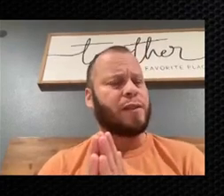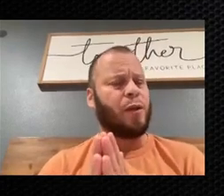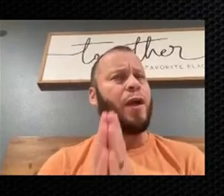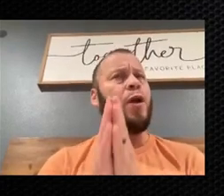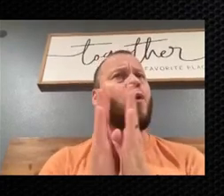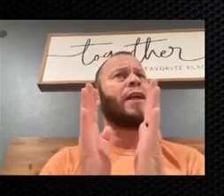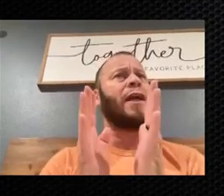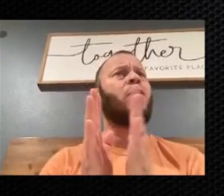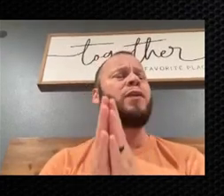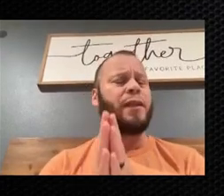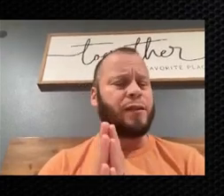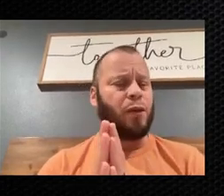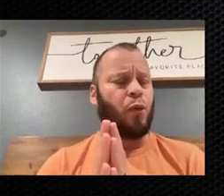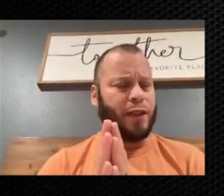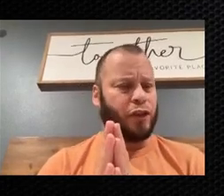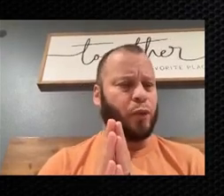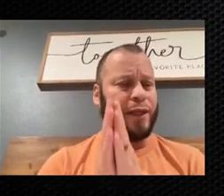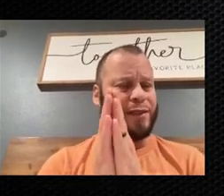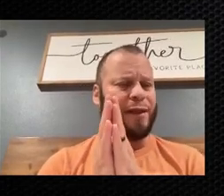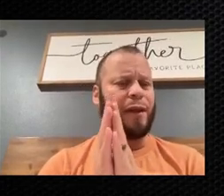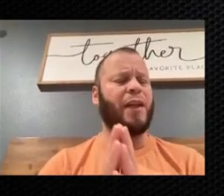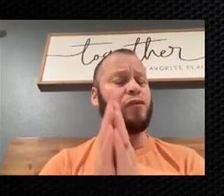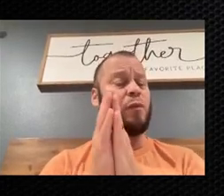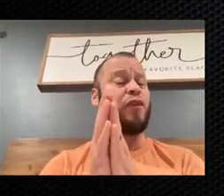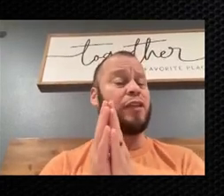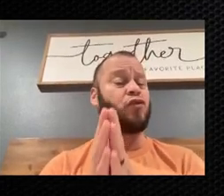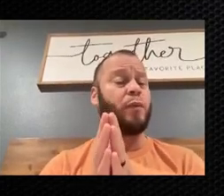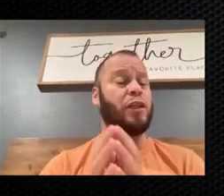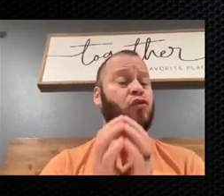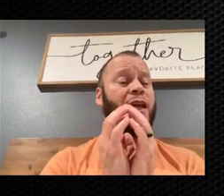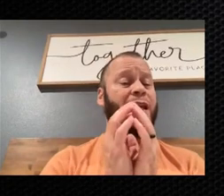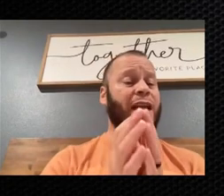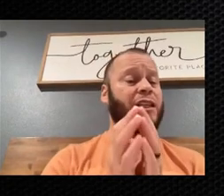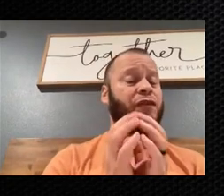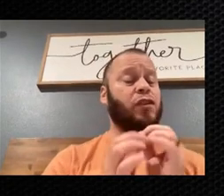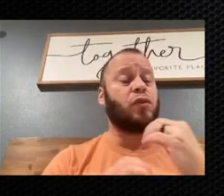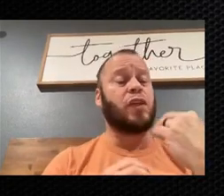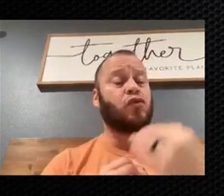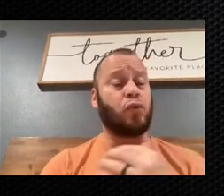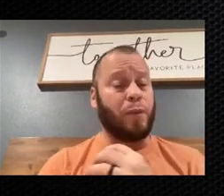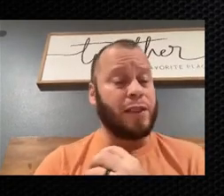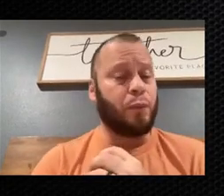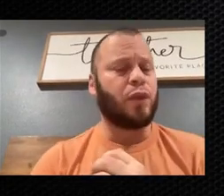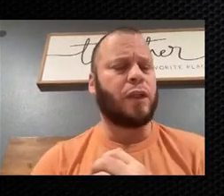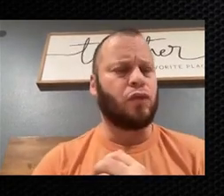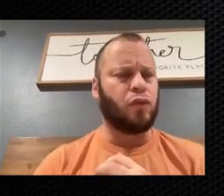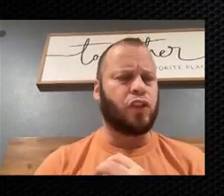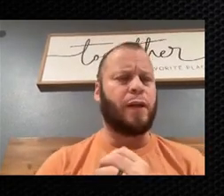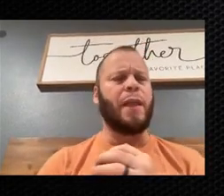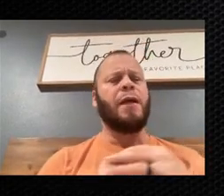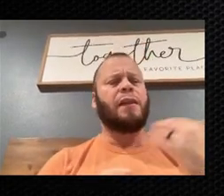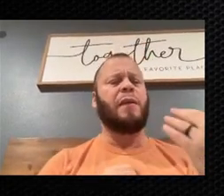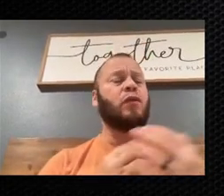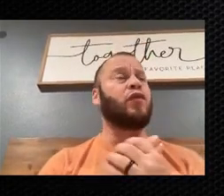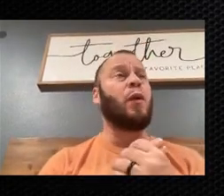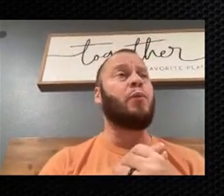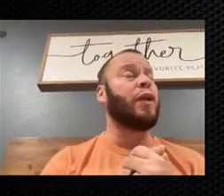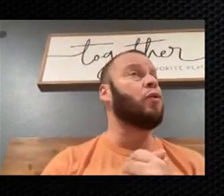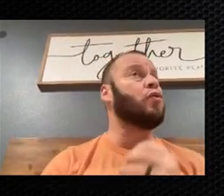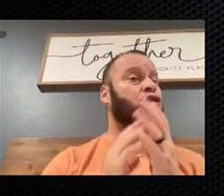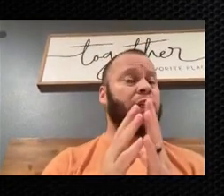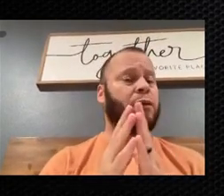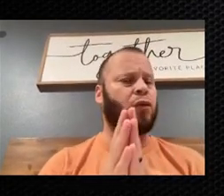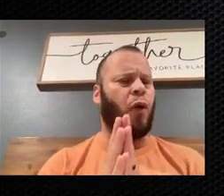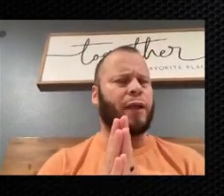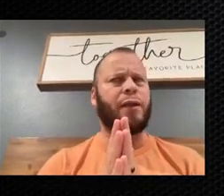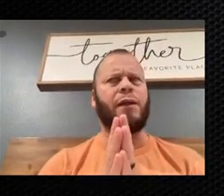que aconteceu o que aconteceu com a Dilma exatamente vamos falar sobre isso esse vai ser o nosso assunto mais importante do dia também vamos falar